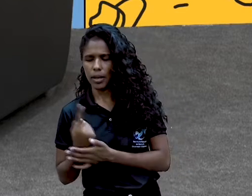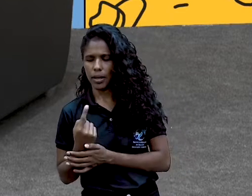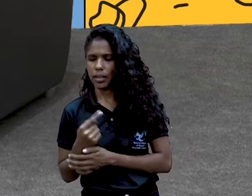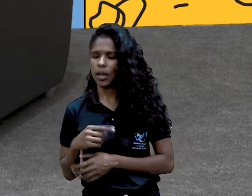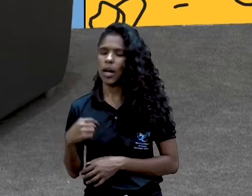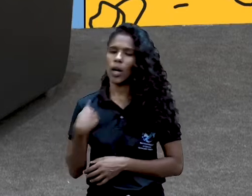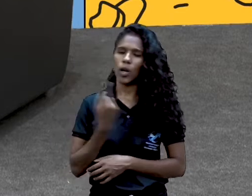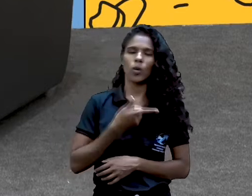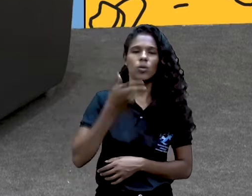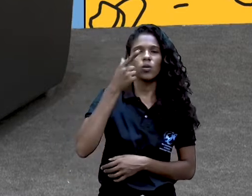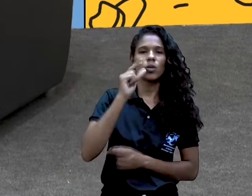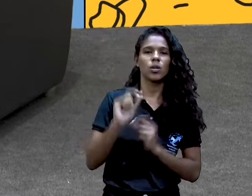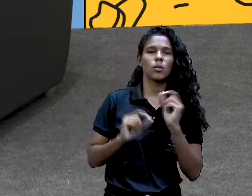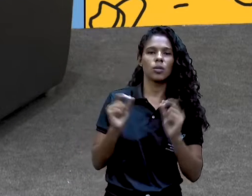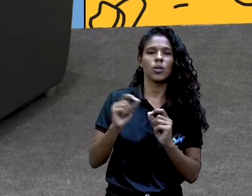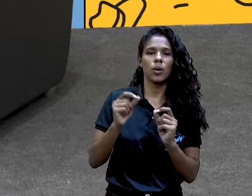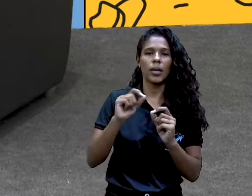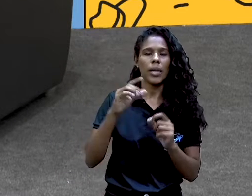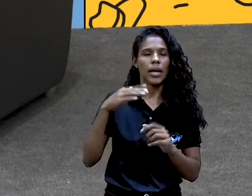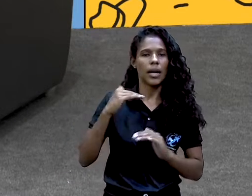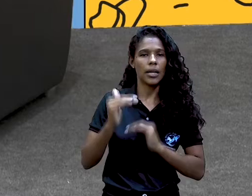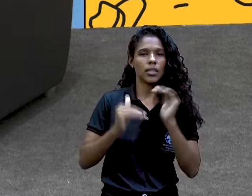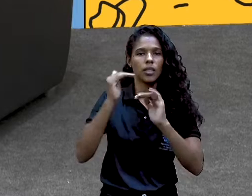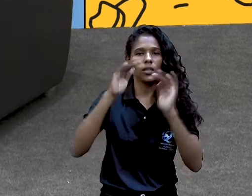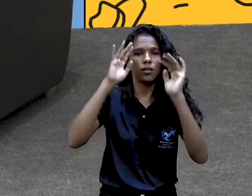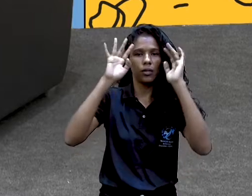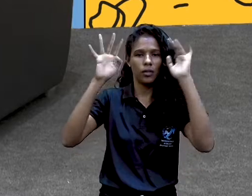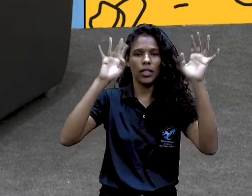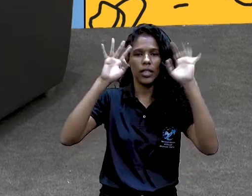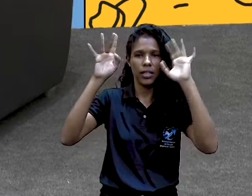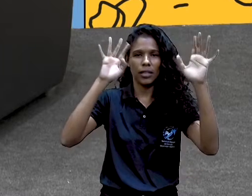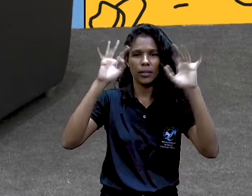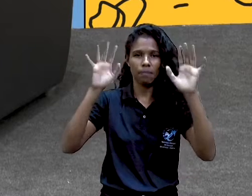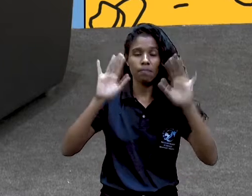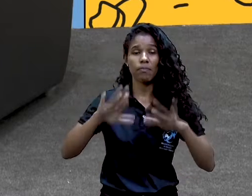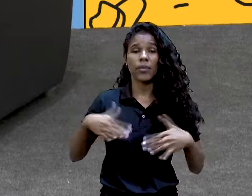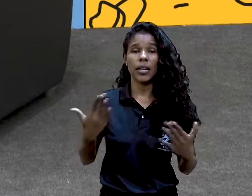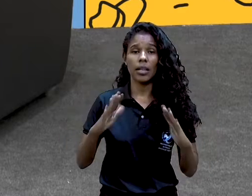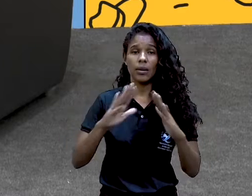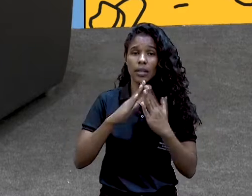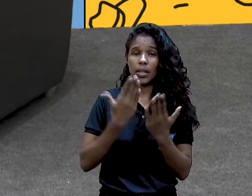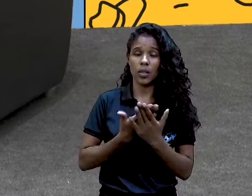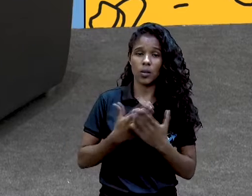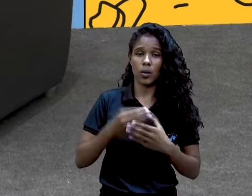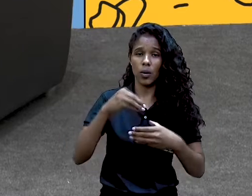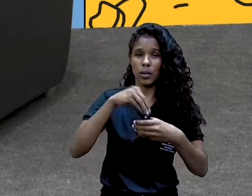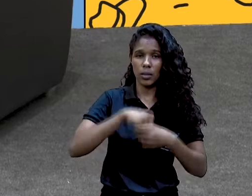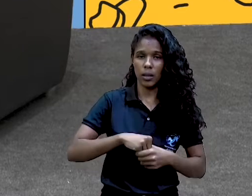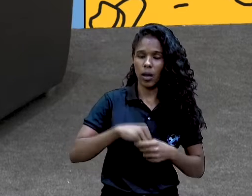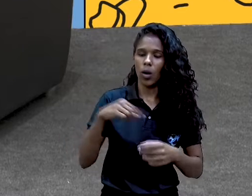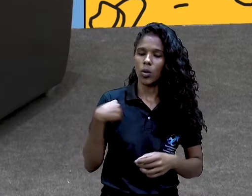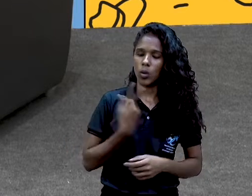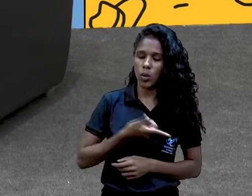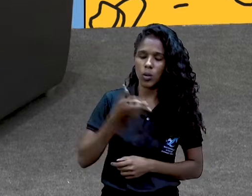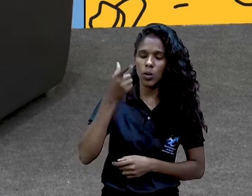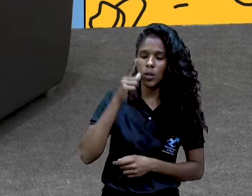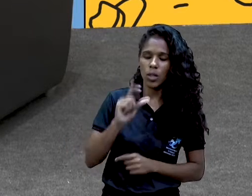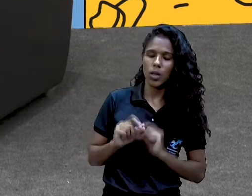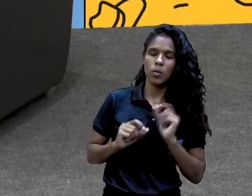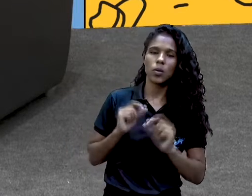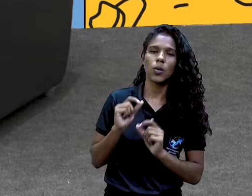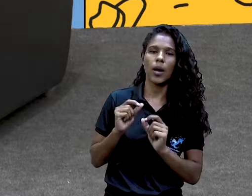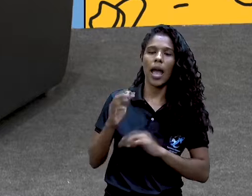criativo. Dentro da escola, né, nessa competência, a gente já tem que aprender a desenvolver a nossa criatividade de forma lúdica, brincando, ou até